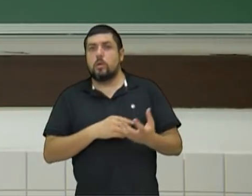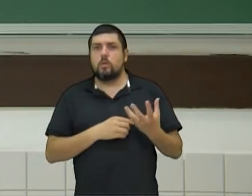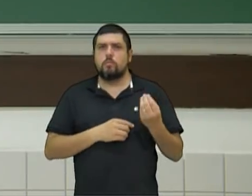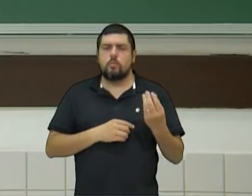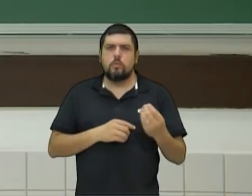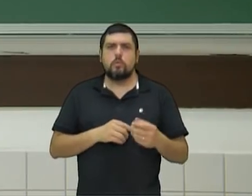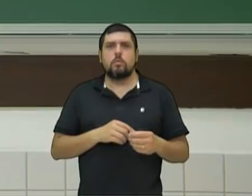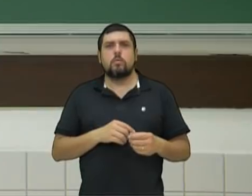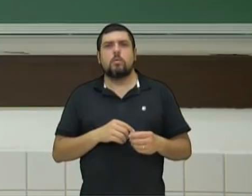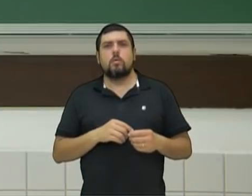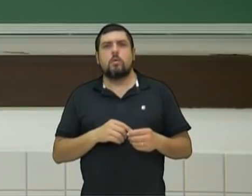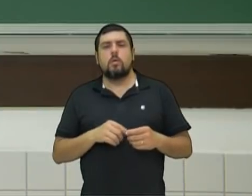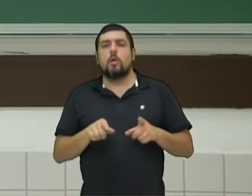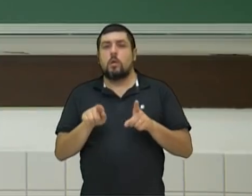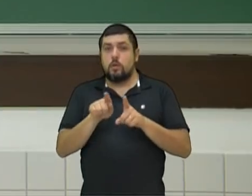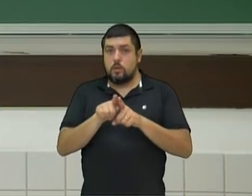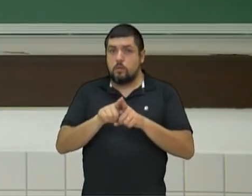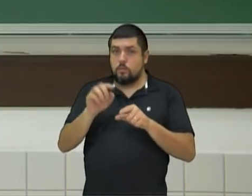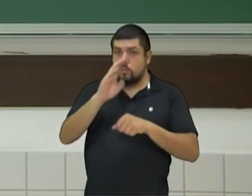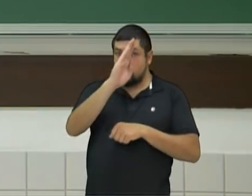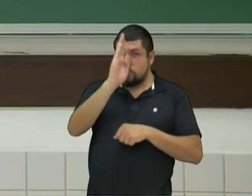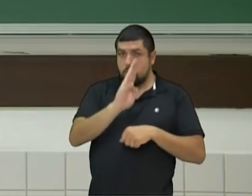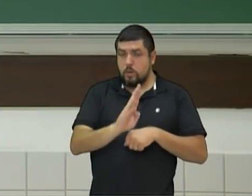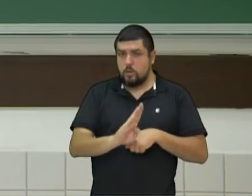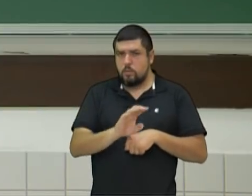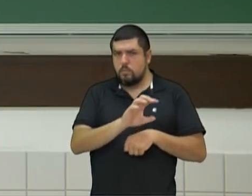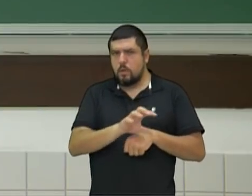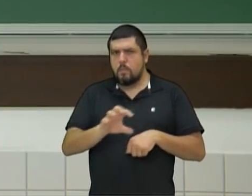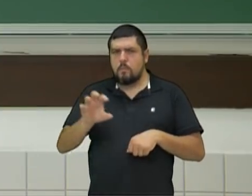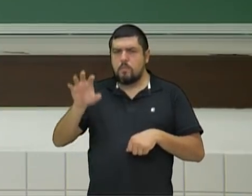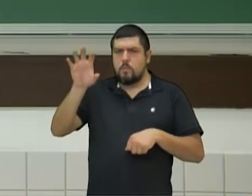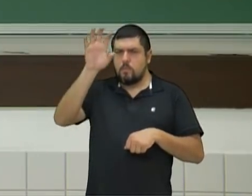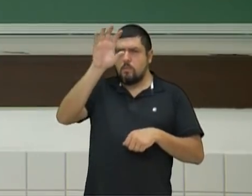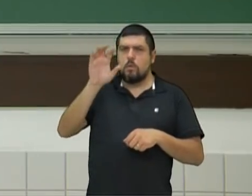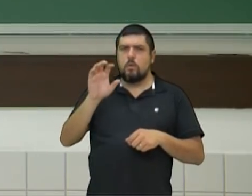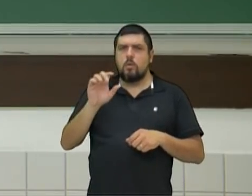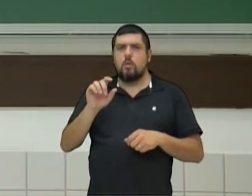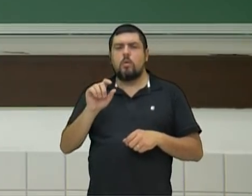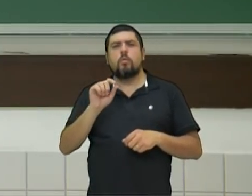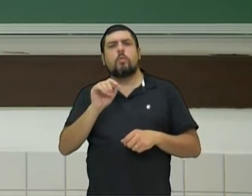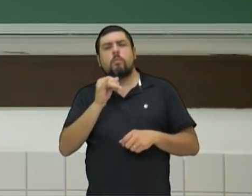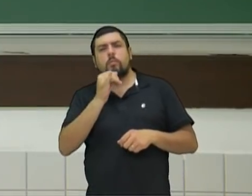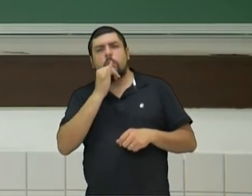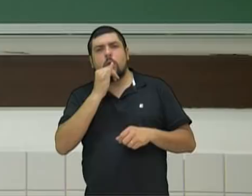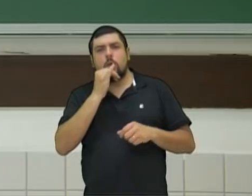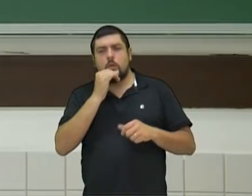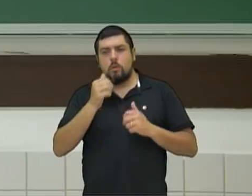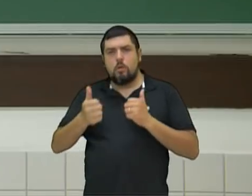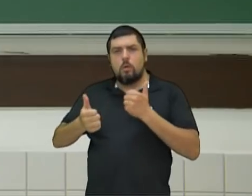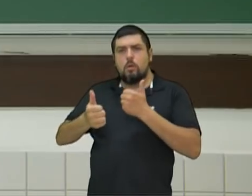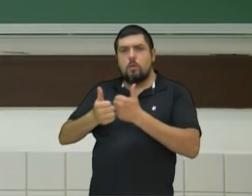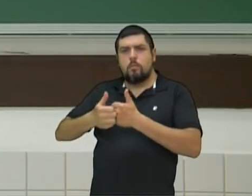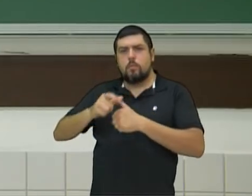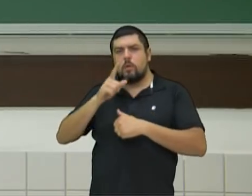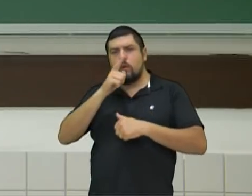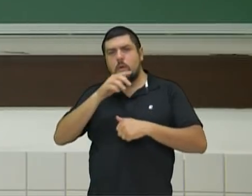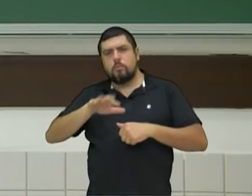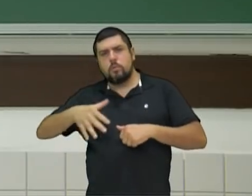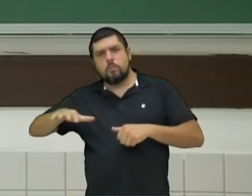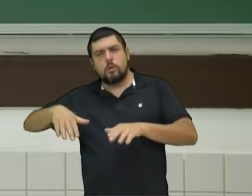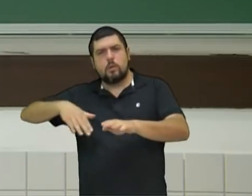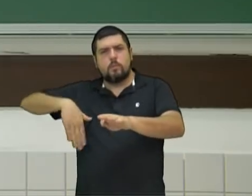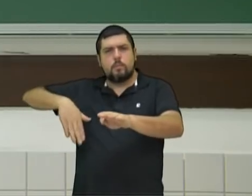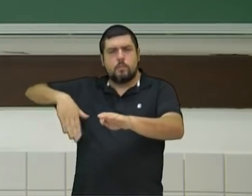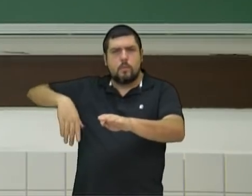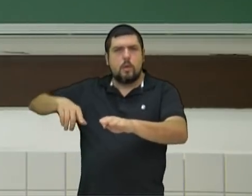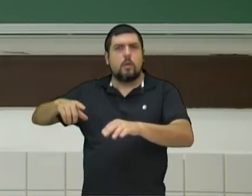estado, regiões do país, que tem, né, por exemplo, região litorânea, então que pode ocasionar isso, tá